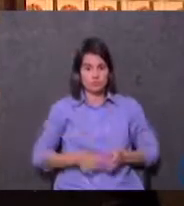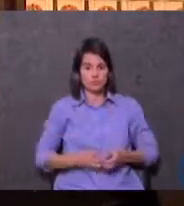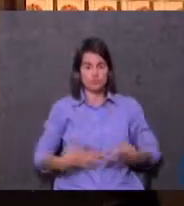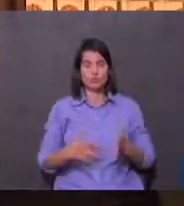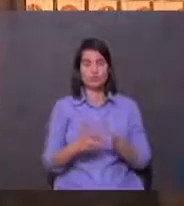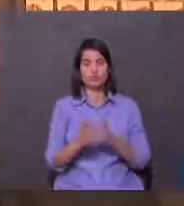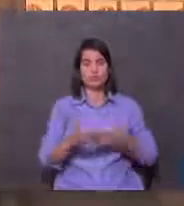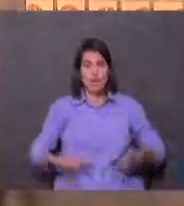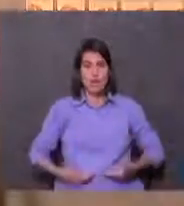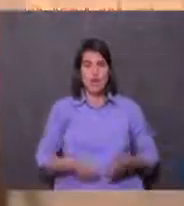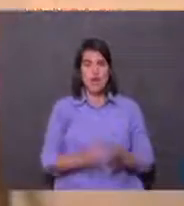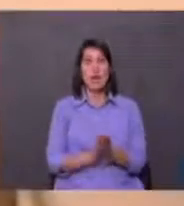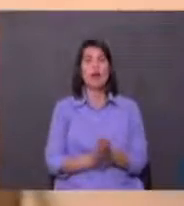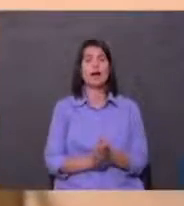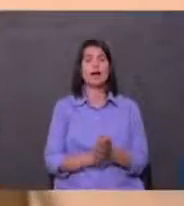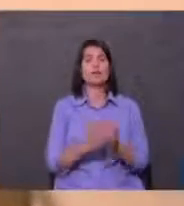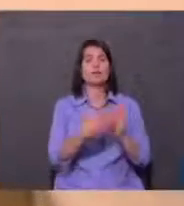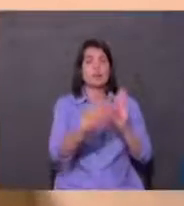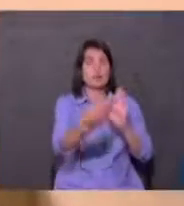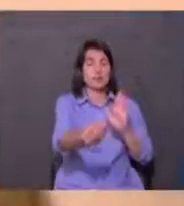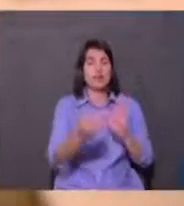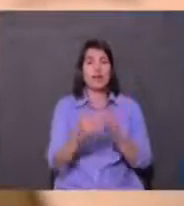ventre, Jesus.